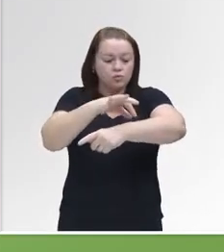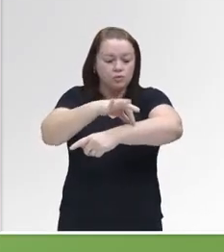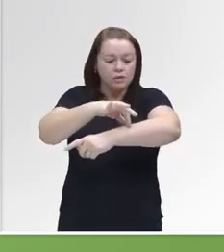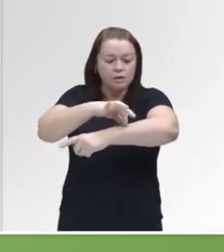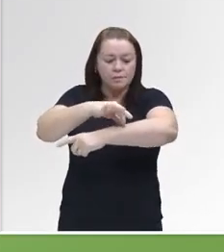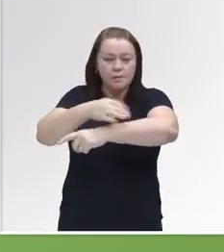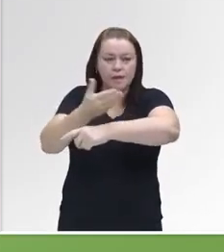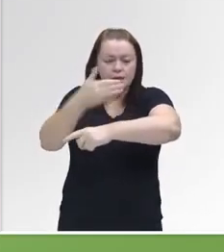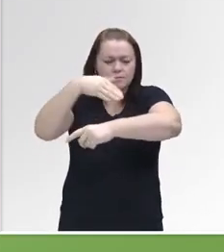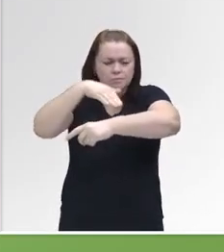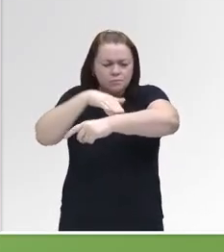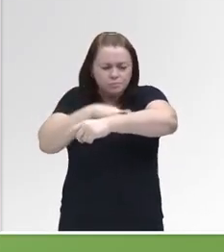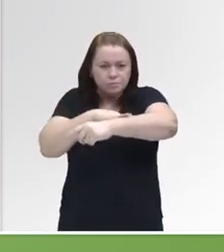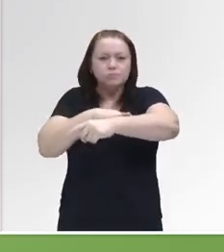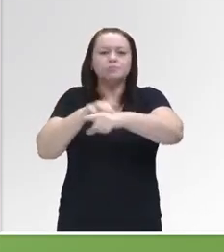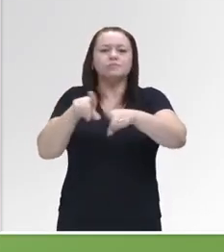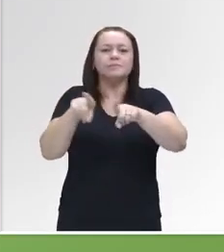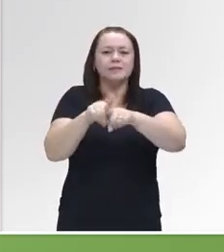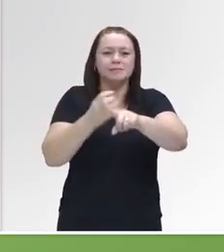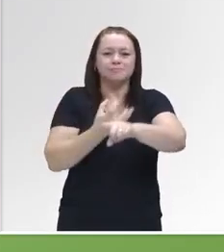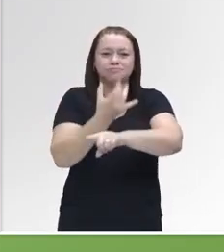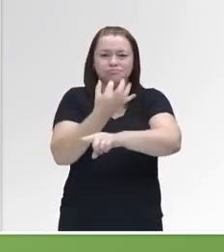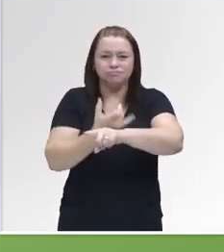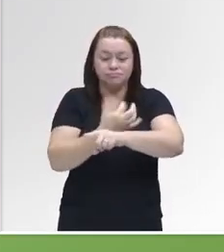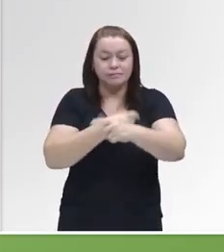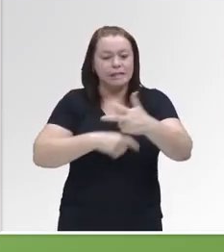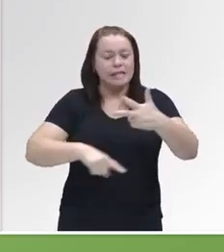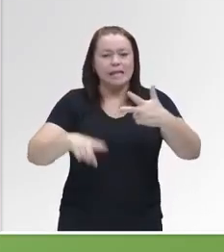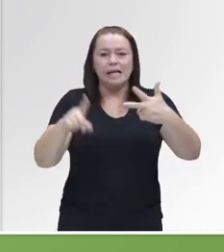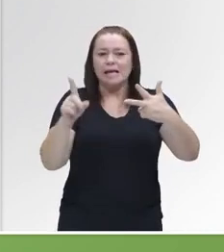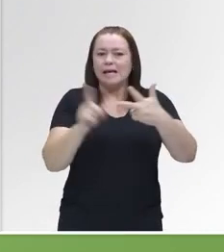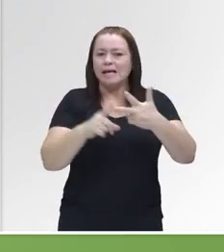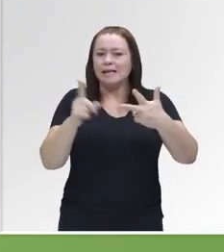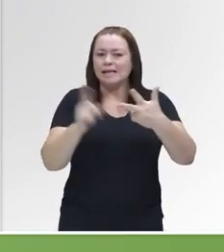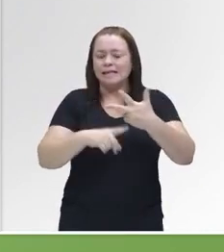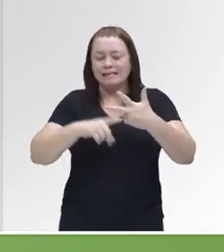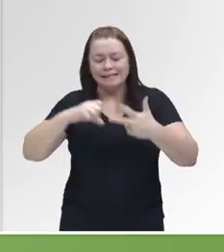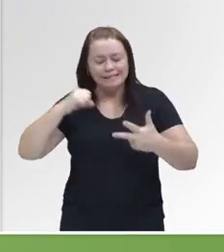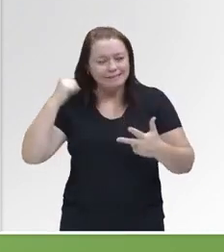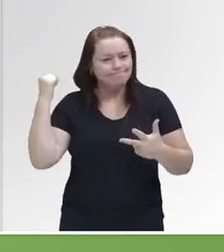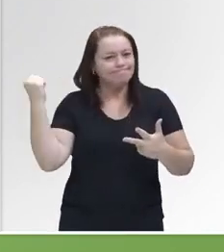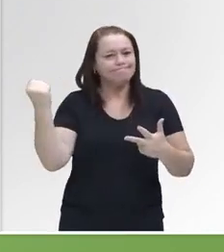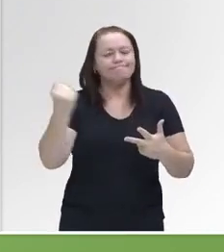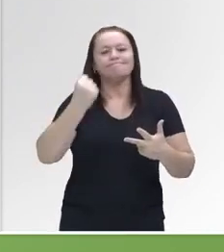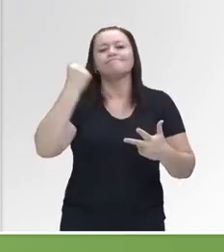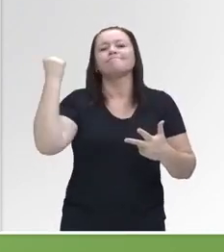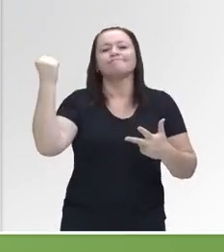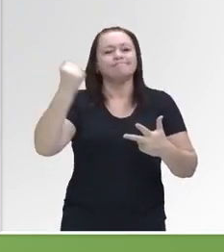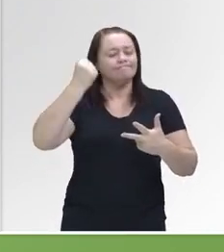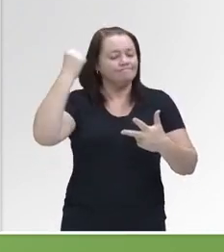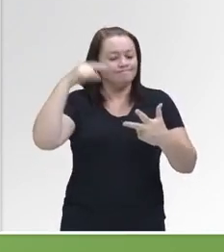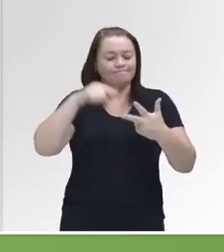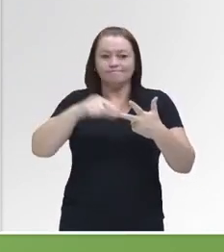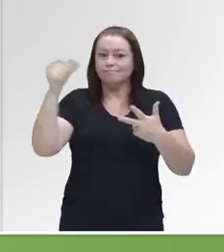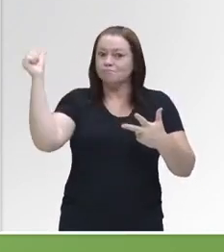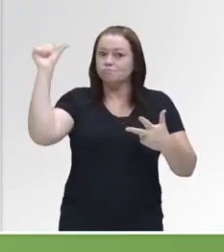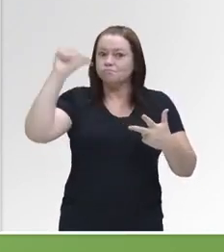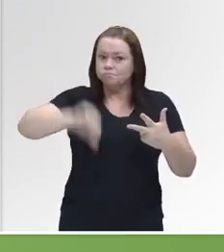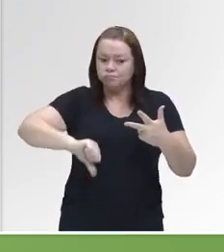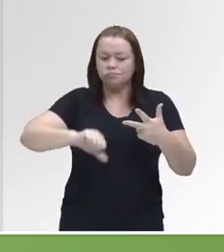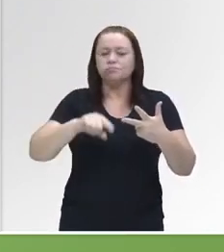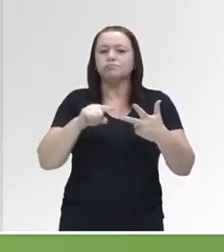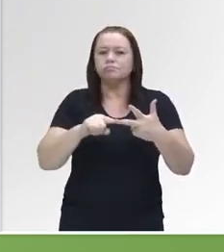afetadas, tá bom? Na terceiro grau, o tecido abaixo da pele é também afetado, né?